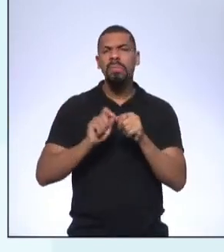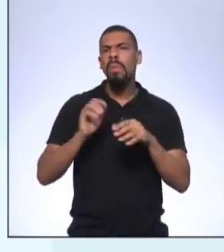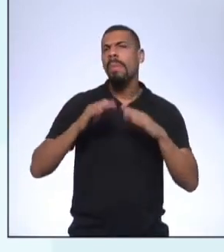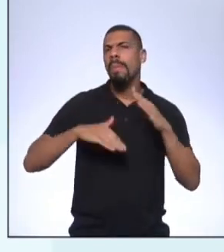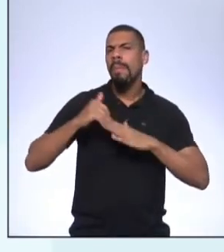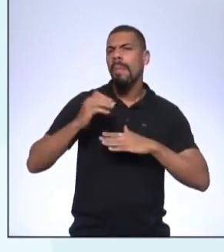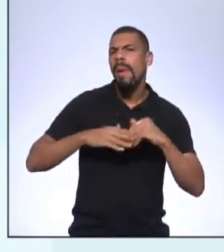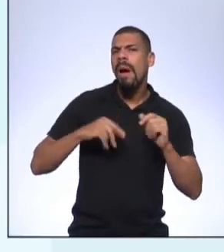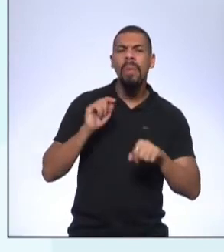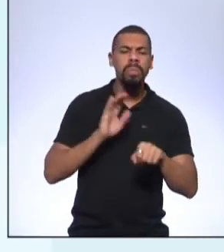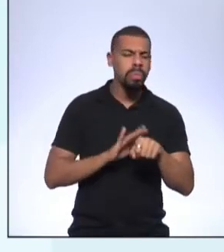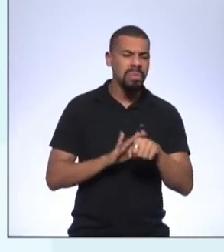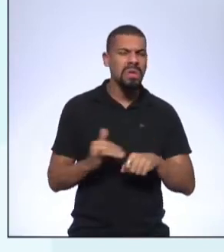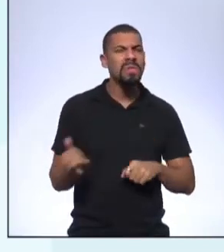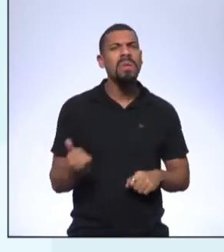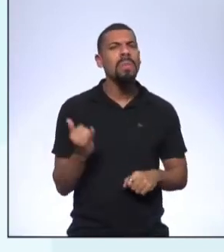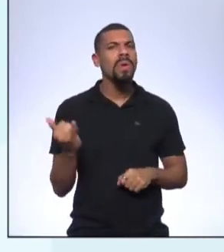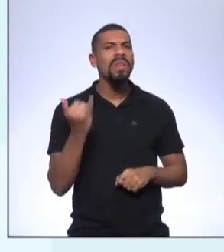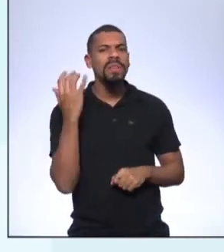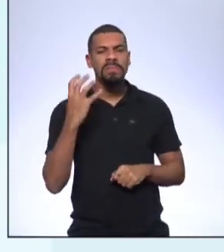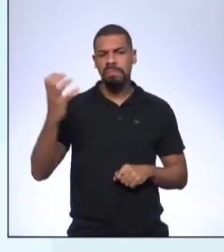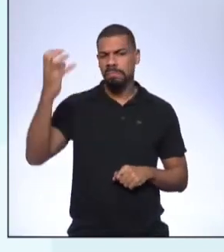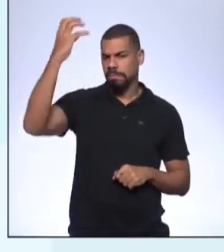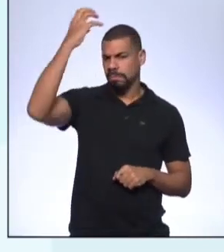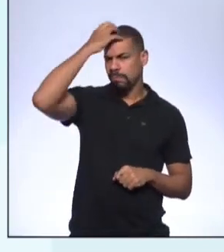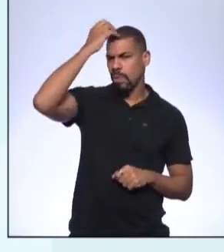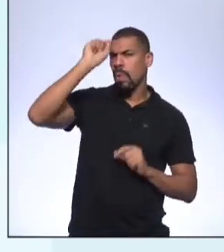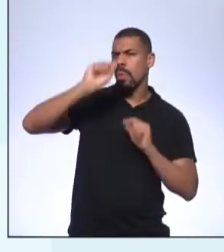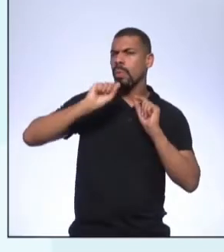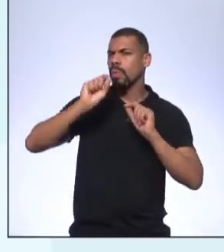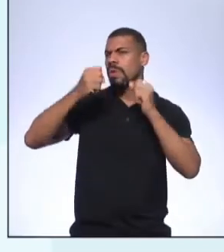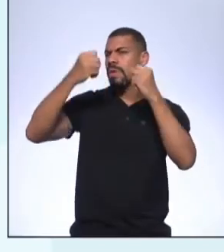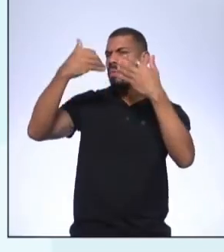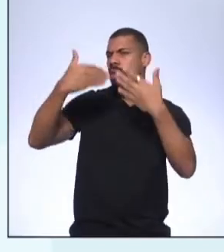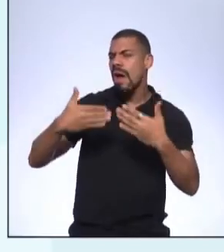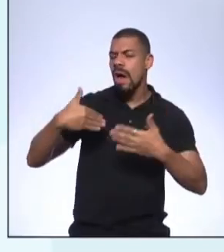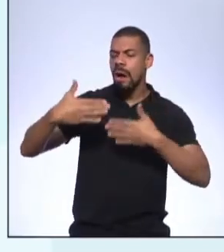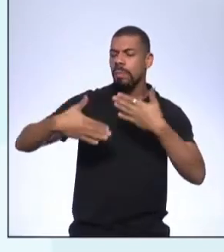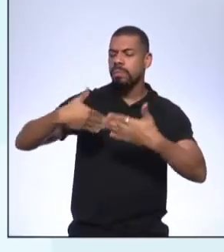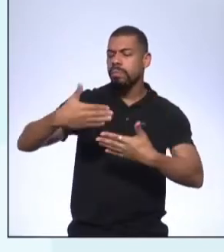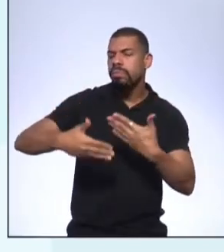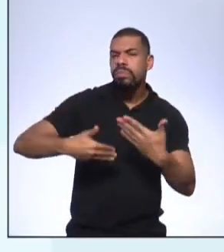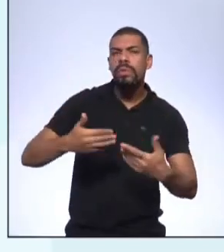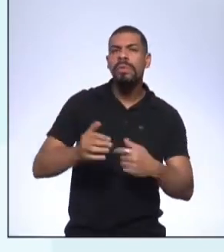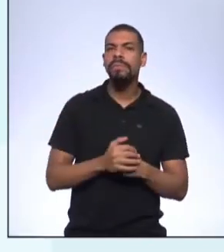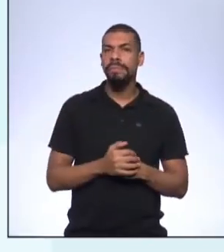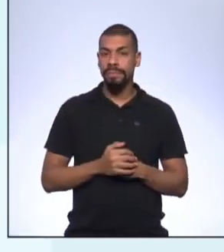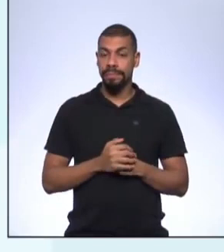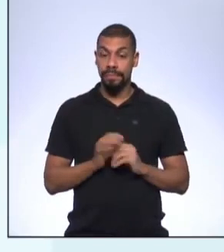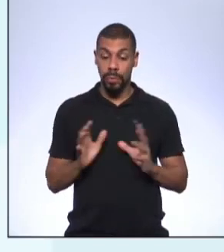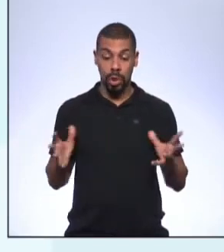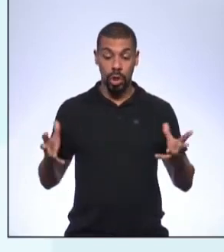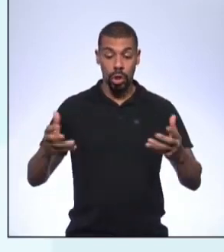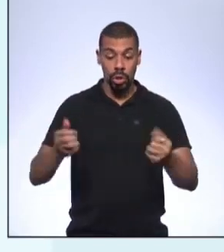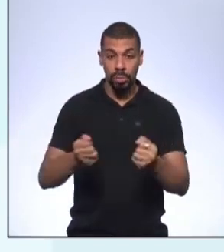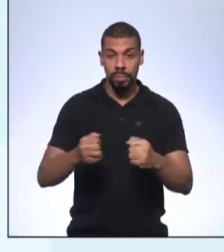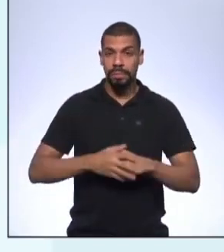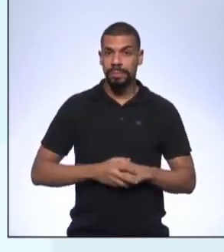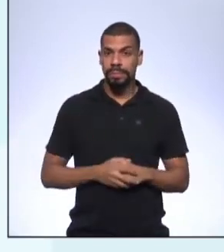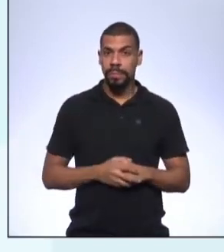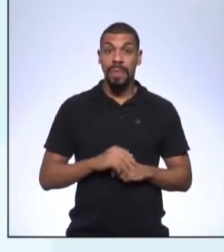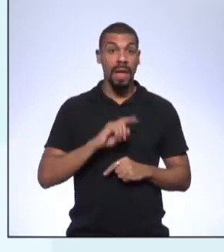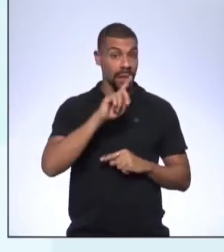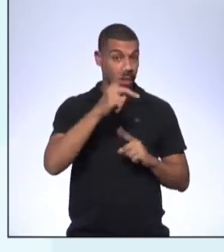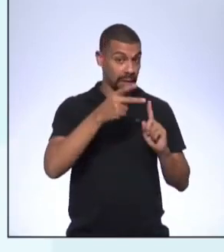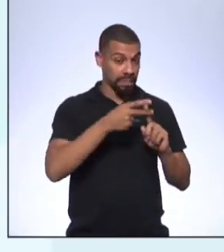Por que ele foi importante, quais medidas que ele tomou que levaram aí ao processo de centralização, tá?